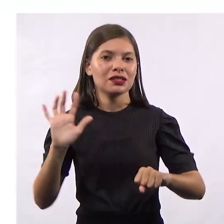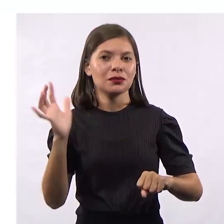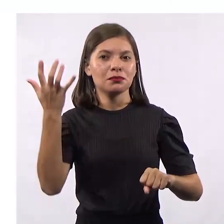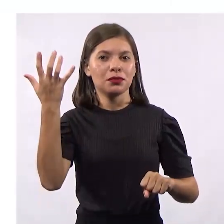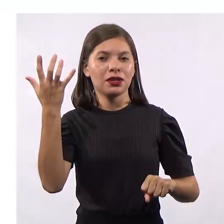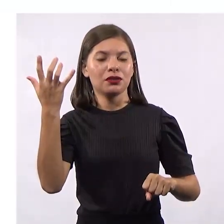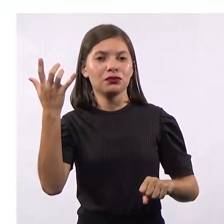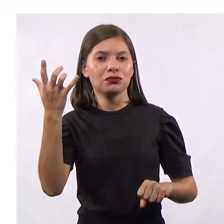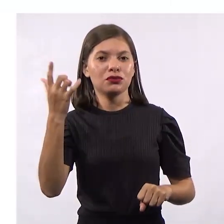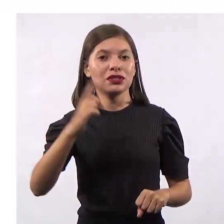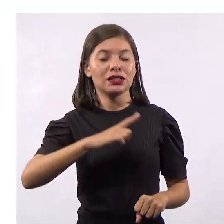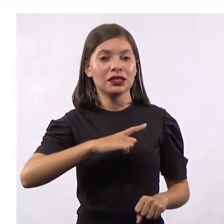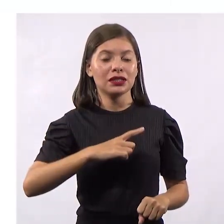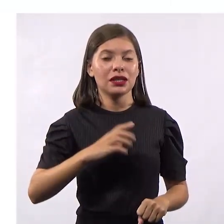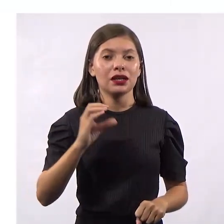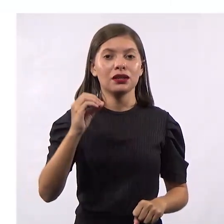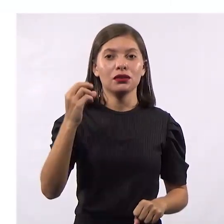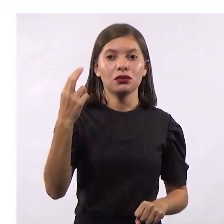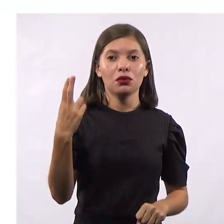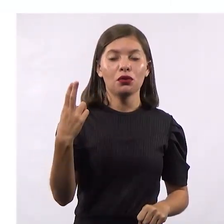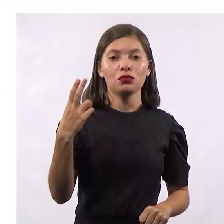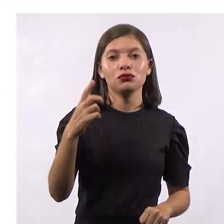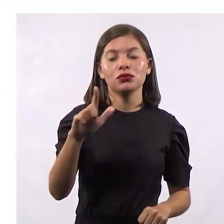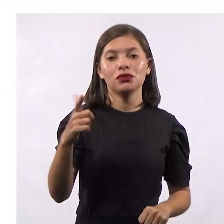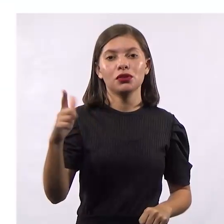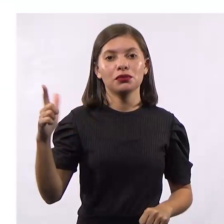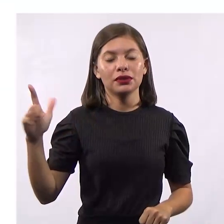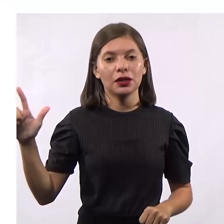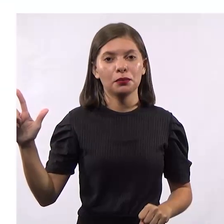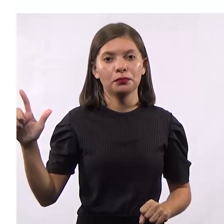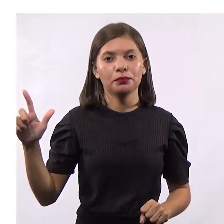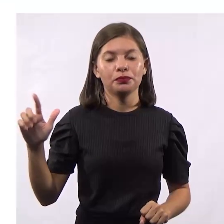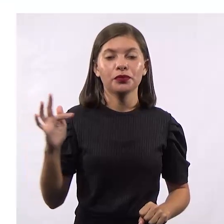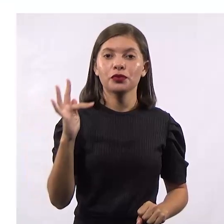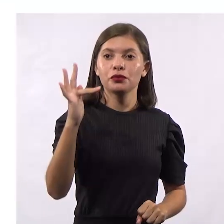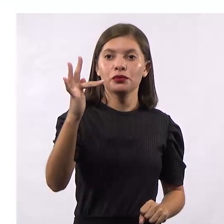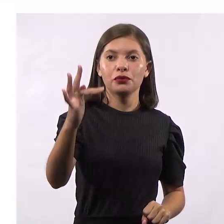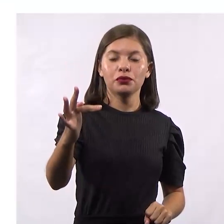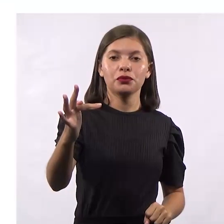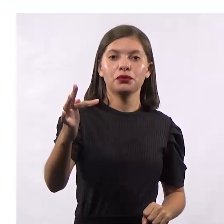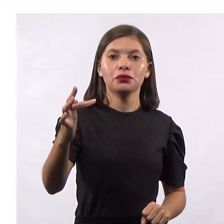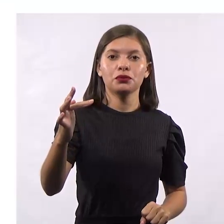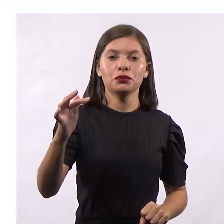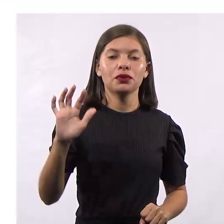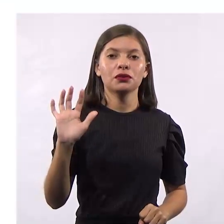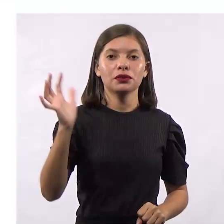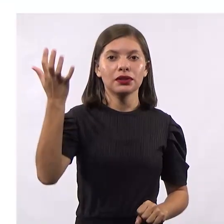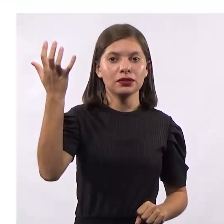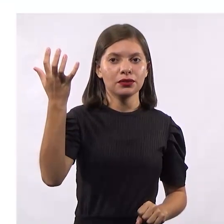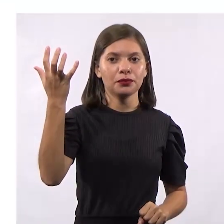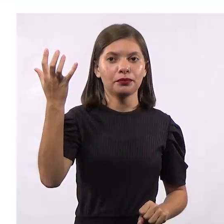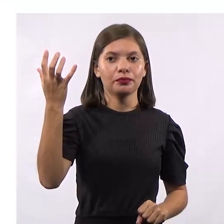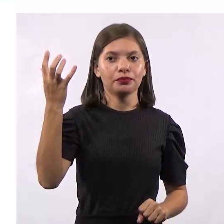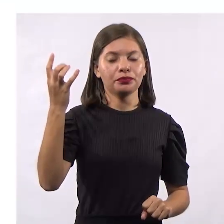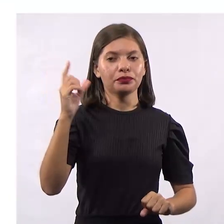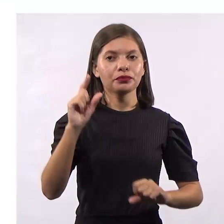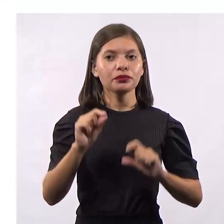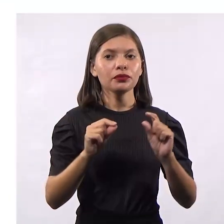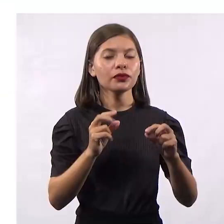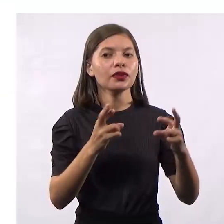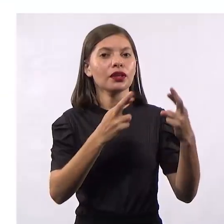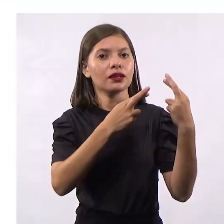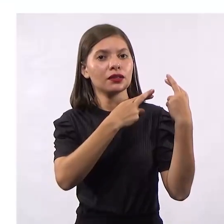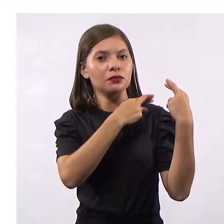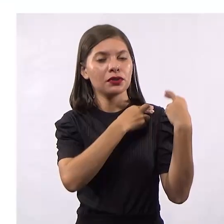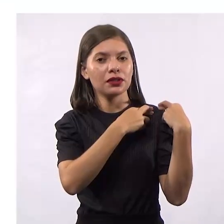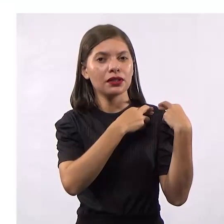fatos imprevisíveis ou previsíveis de consequências incalculáveis que inviabilizem a execução do contrato tal